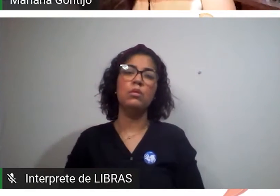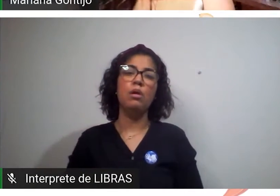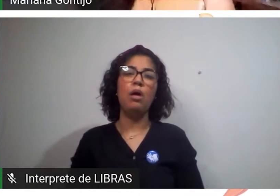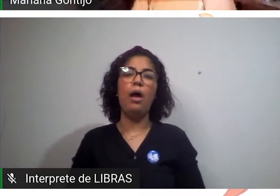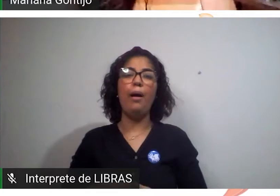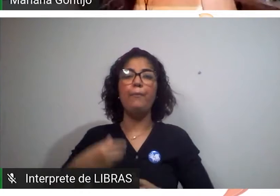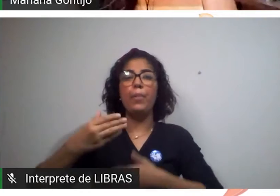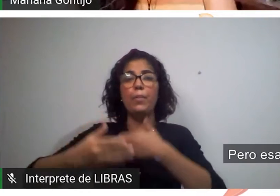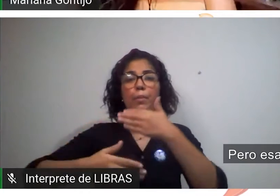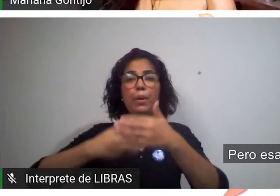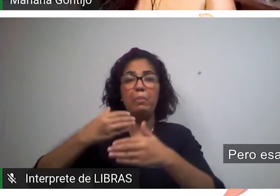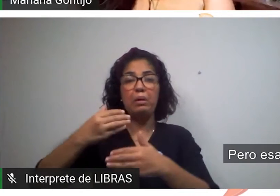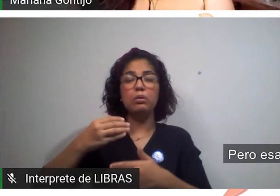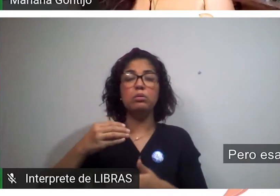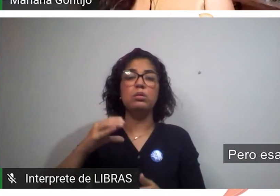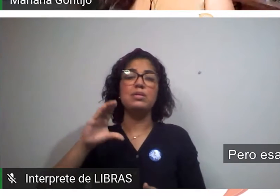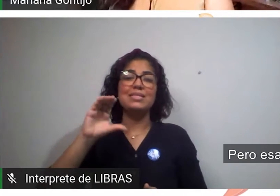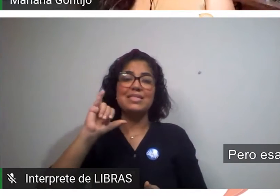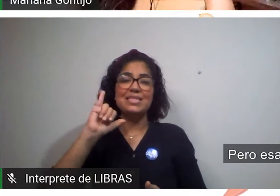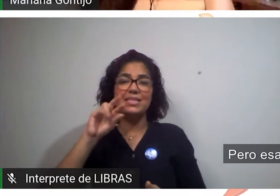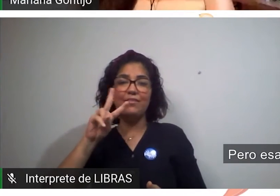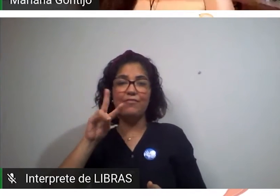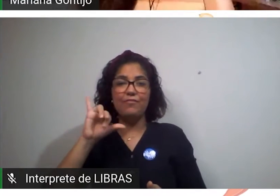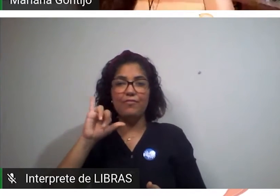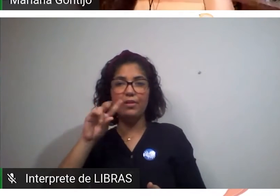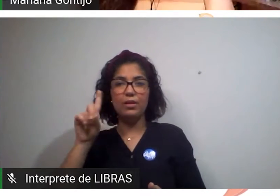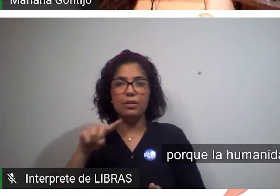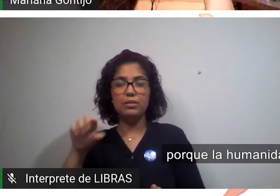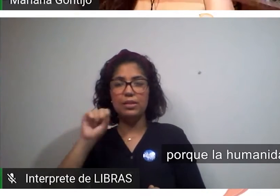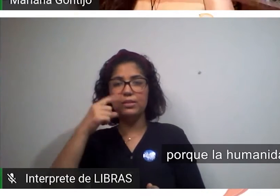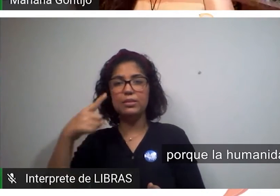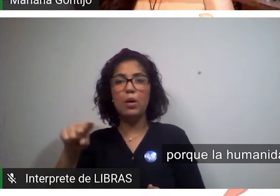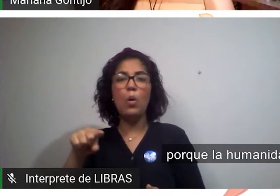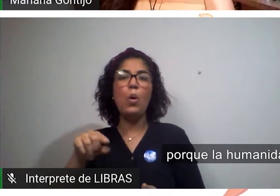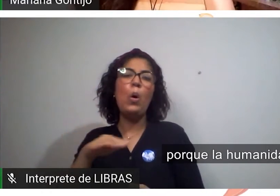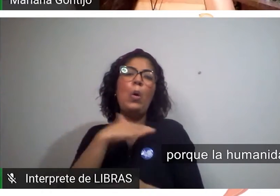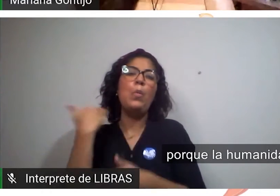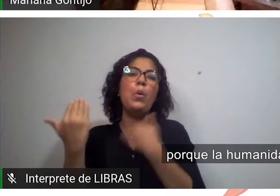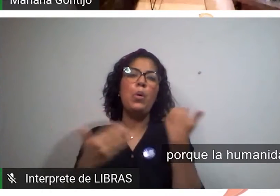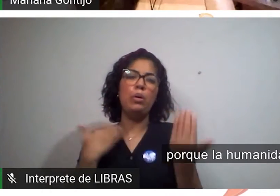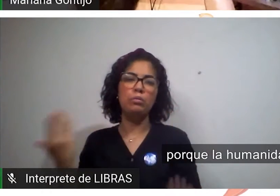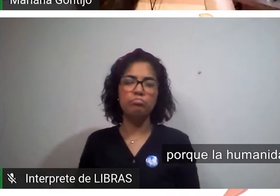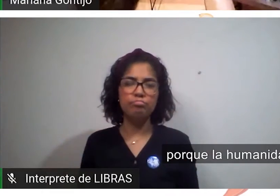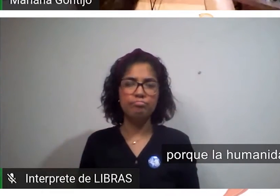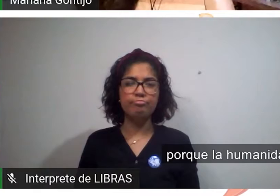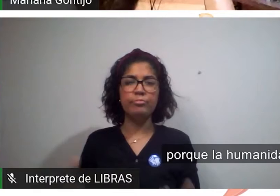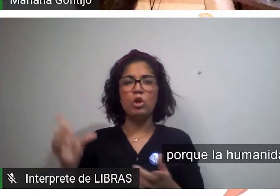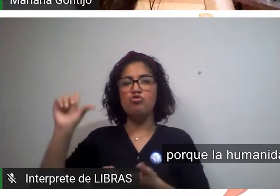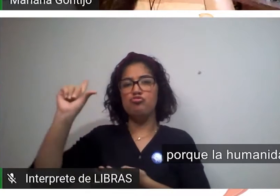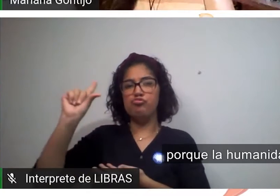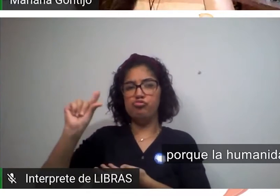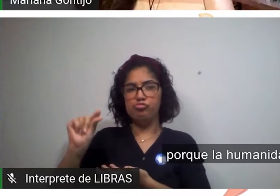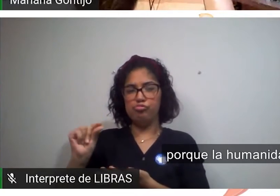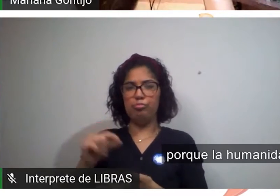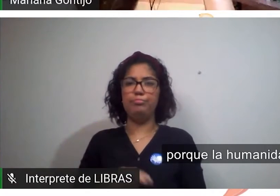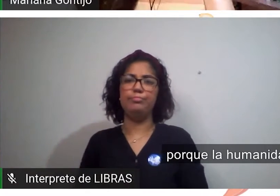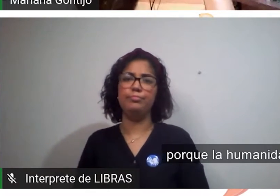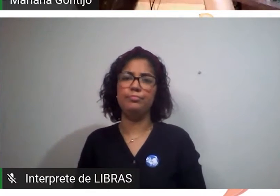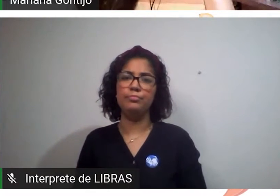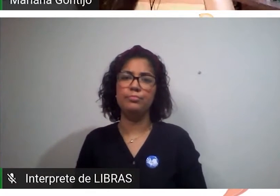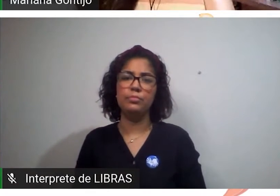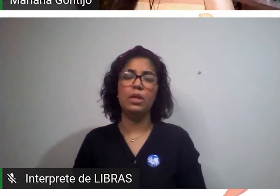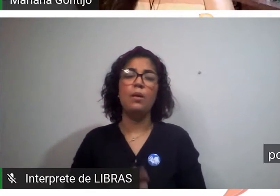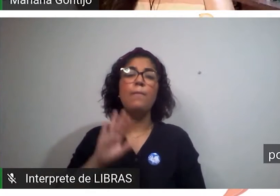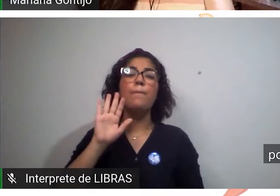movessem. Mas essa é uma grande mentira, porque a humanidade só sobreviveu como